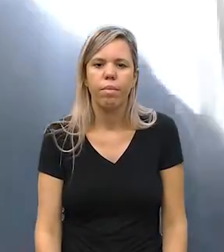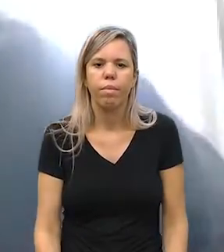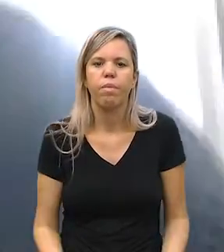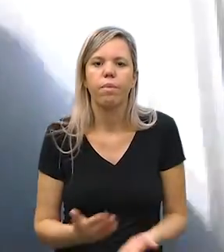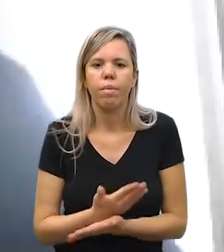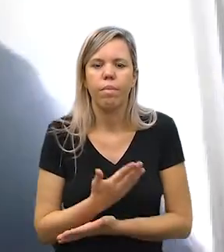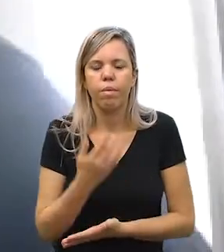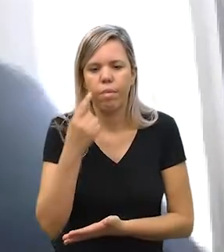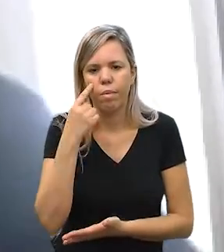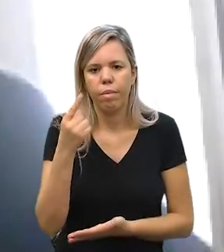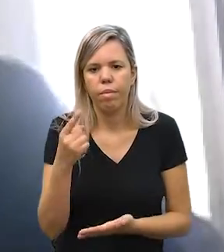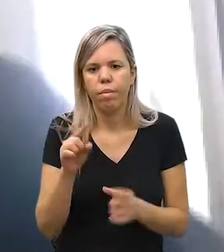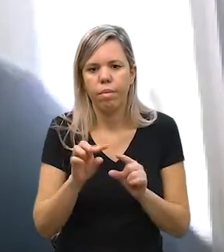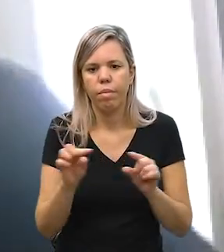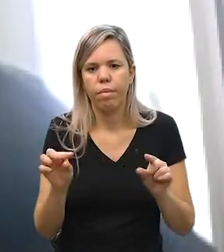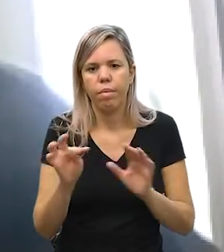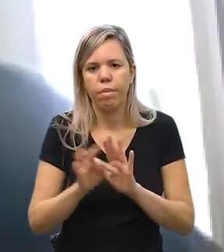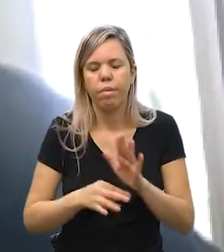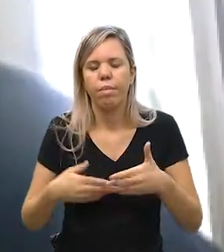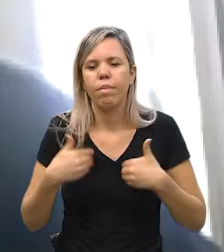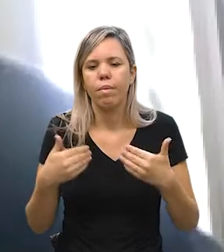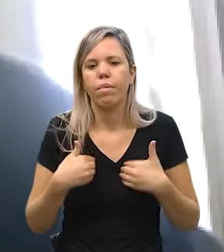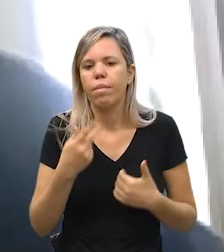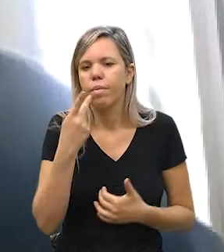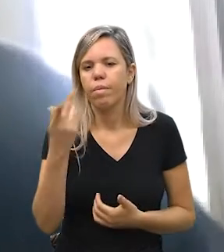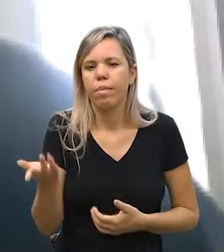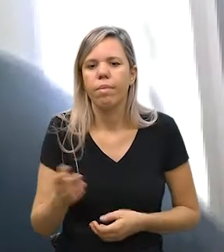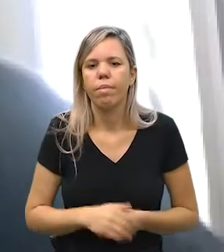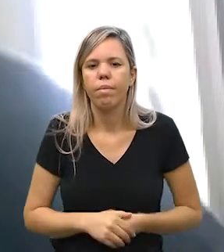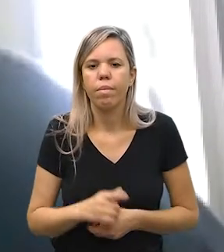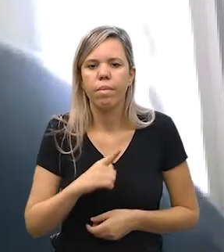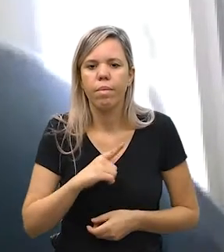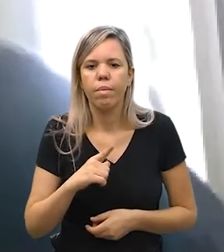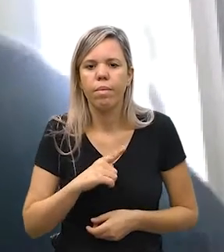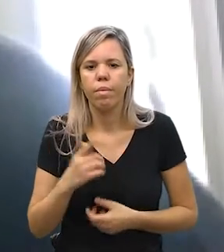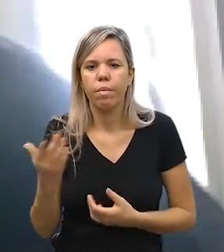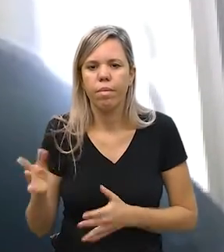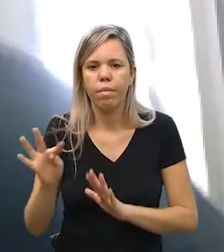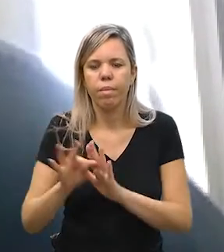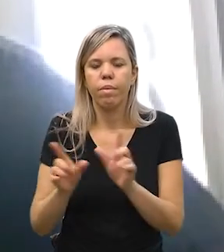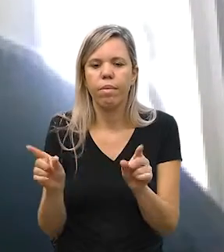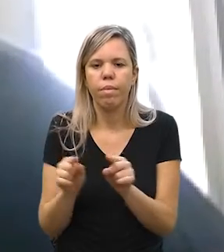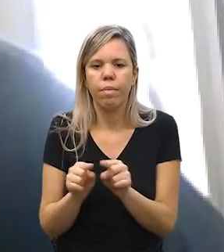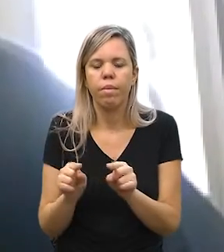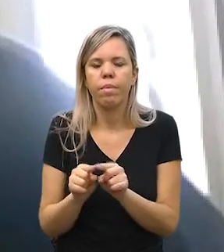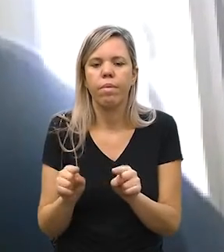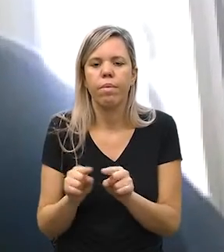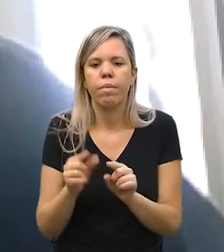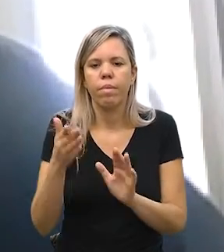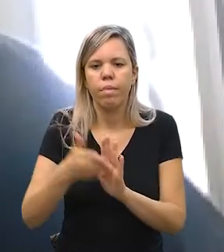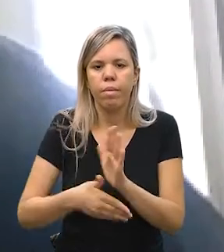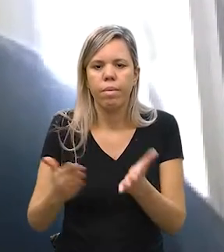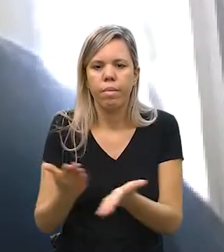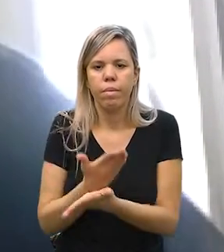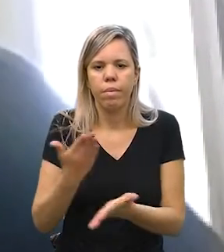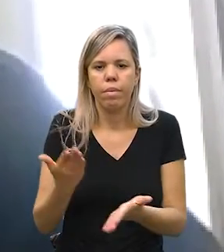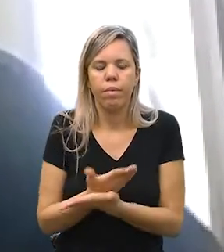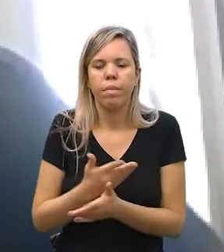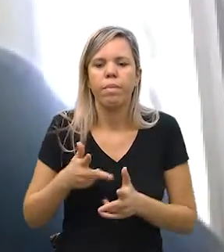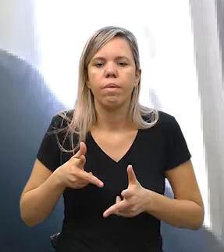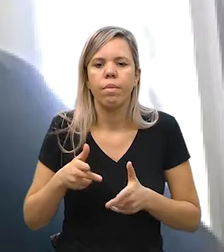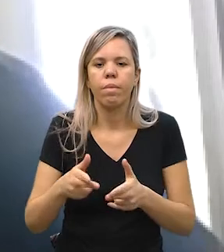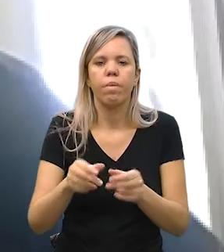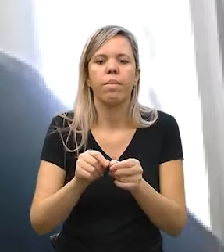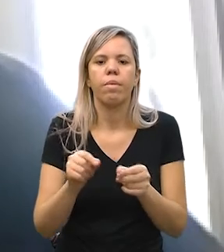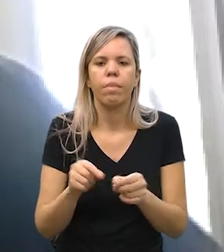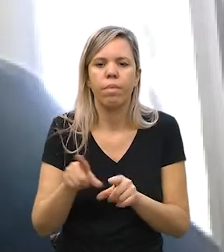linha um pouquinho da questão do humor que você citou, eu tenho até esse trecho aqui que está na contracapa do livro, que o editor, né,